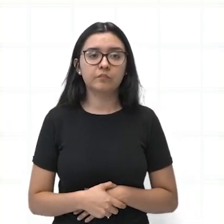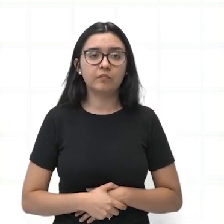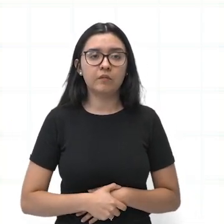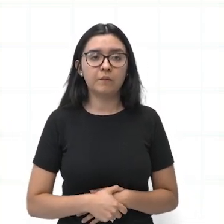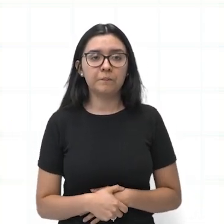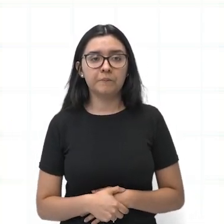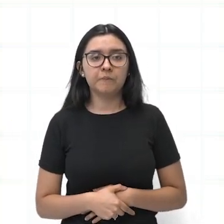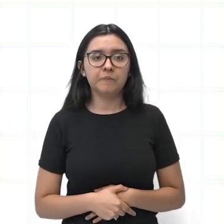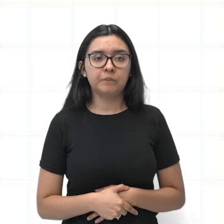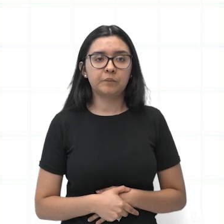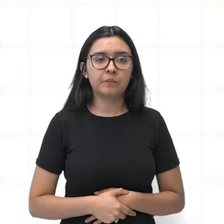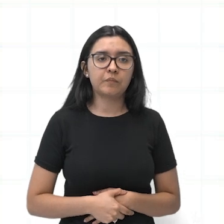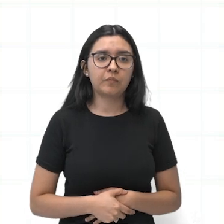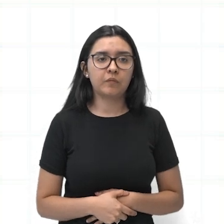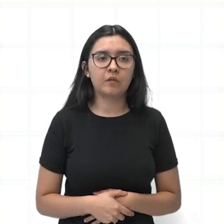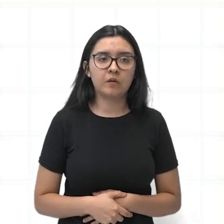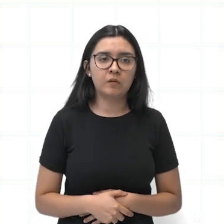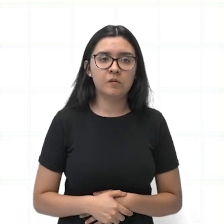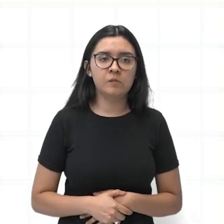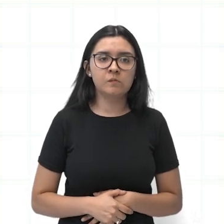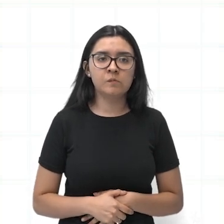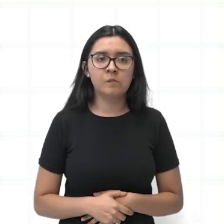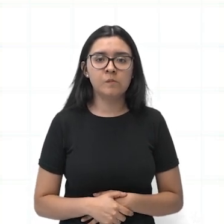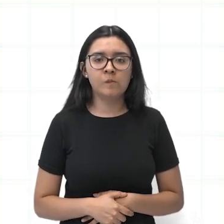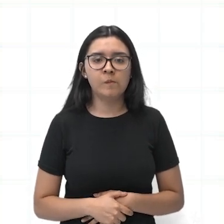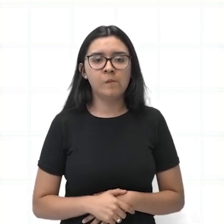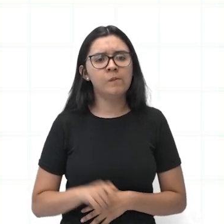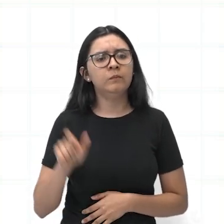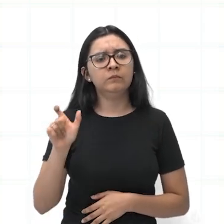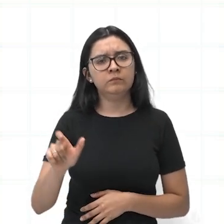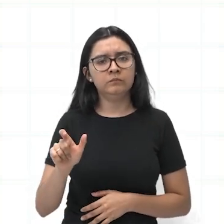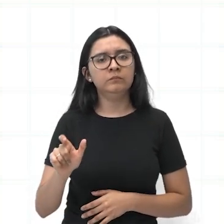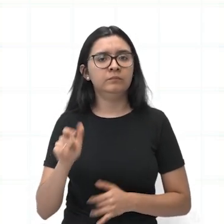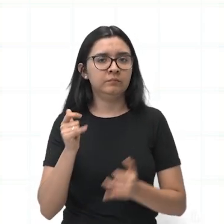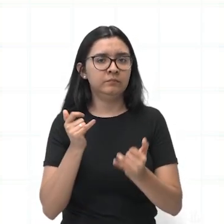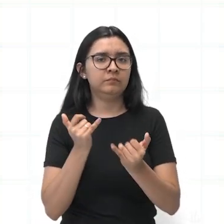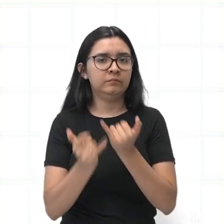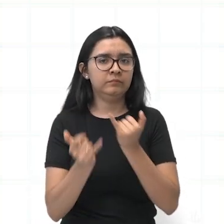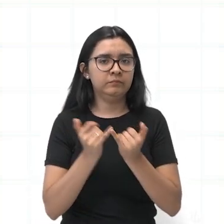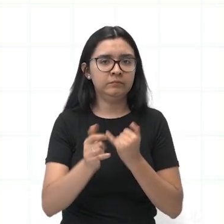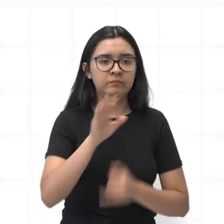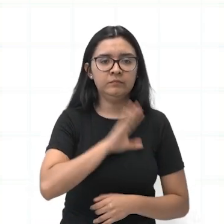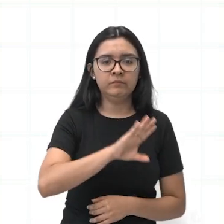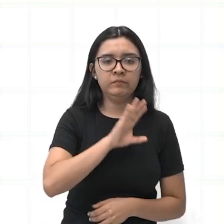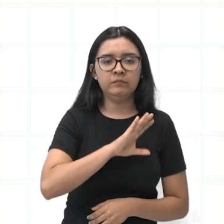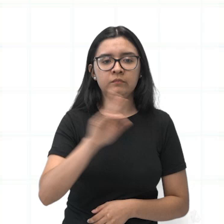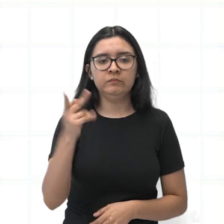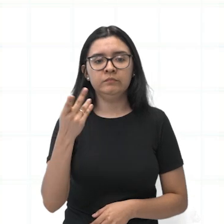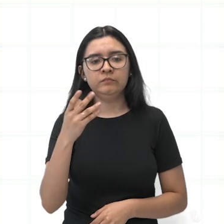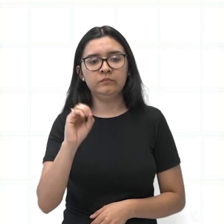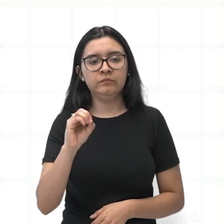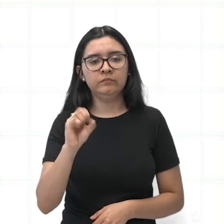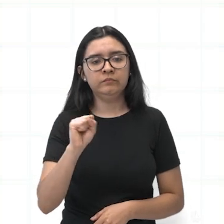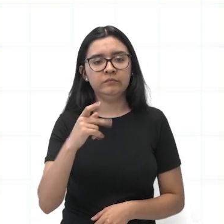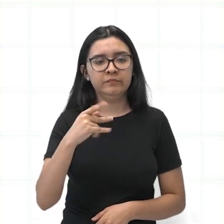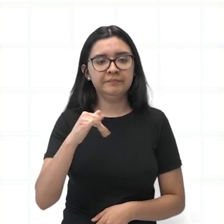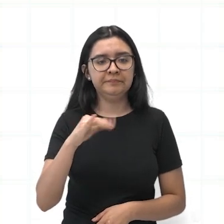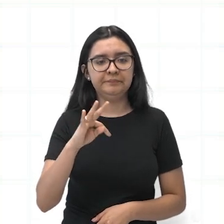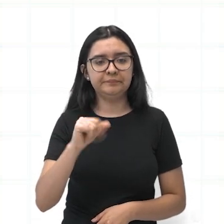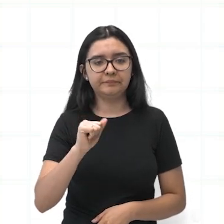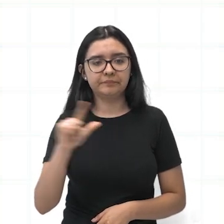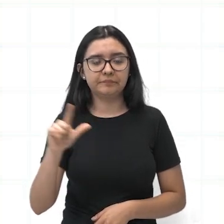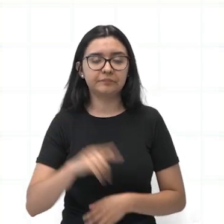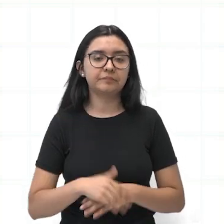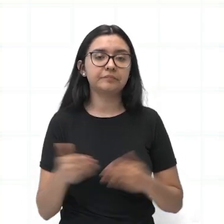a hospital. Ou hospital, olha, é uma palavra cognata idêntica com a língua portuguesa, que é